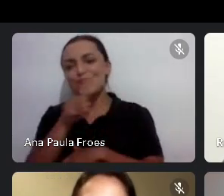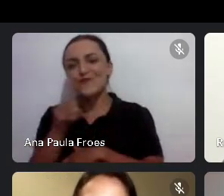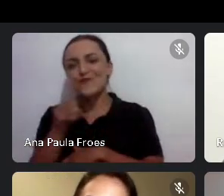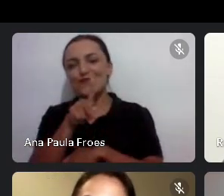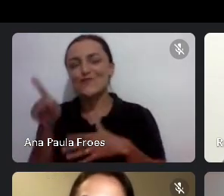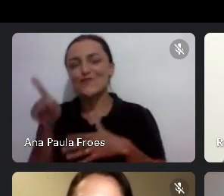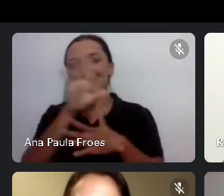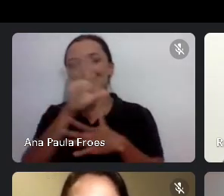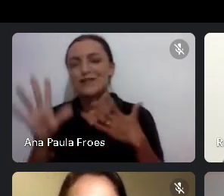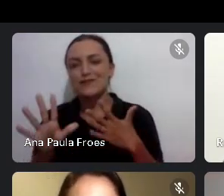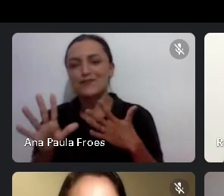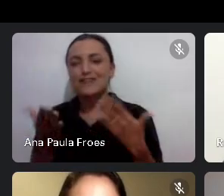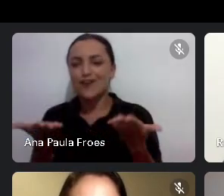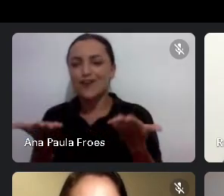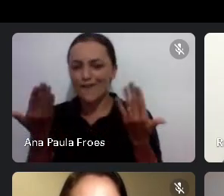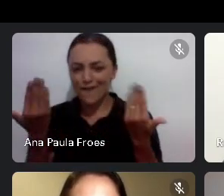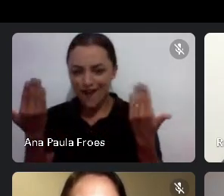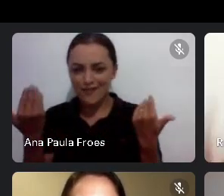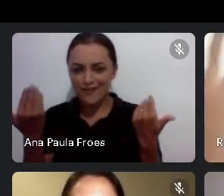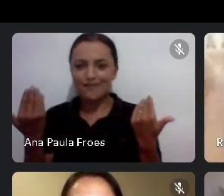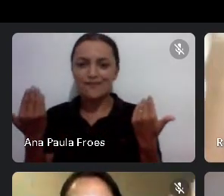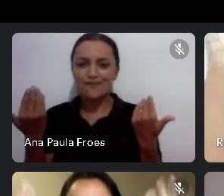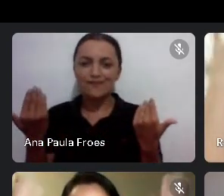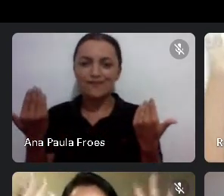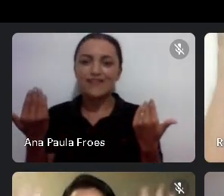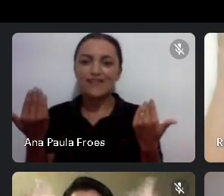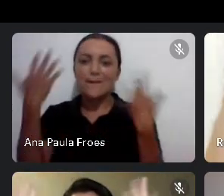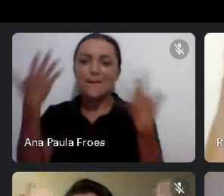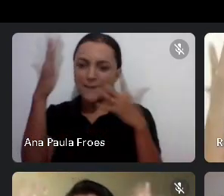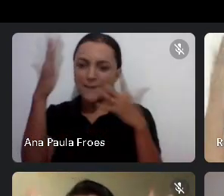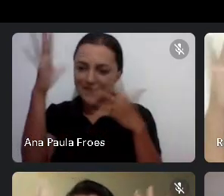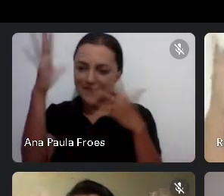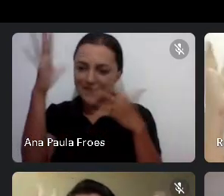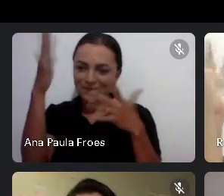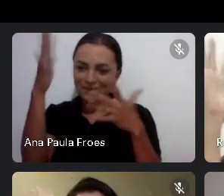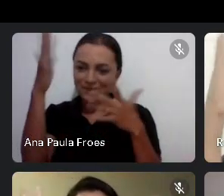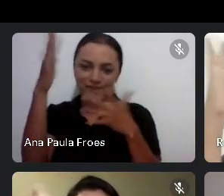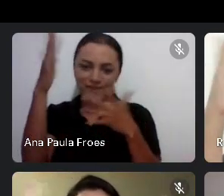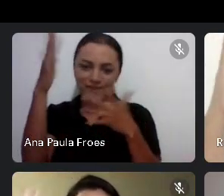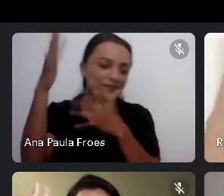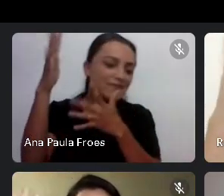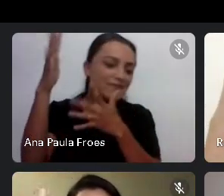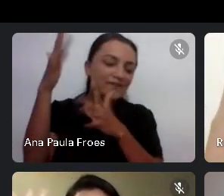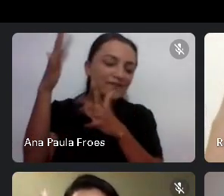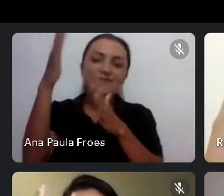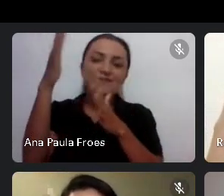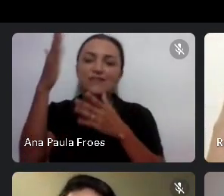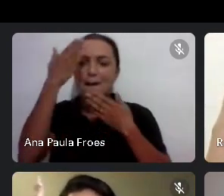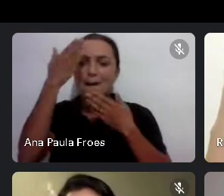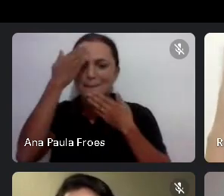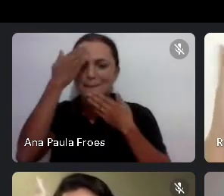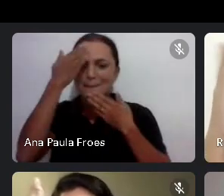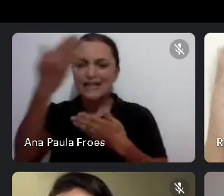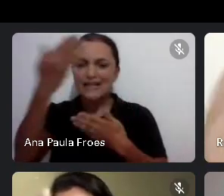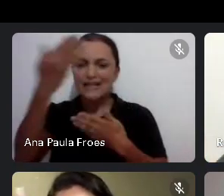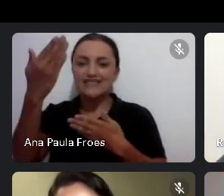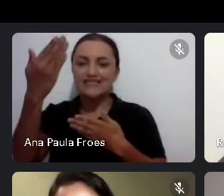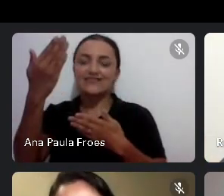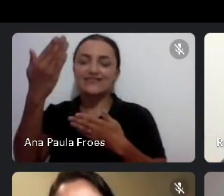Obrigada. Vamos lá, gente. Parabéns, professora. Muito obrigada.